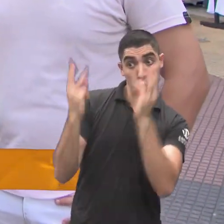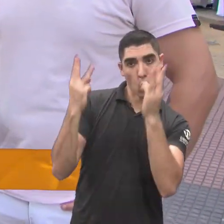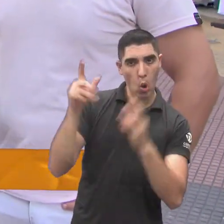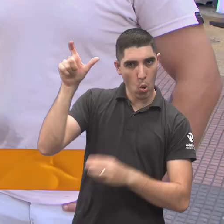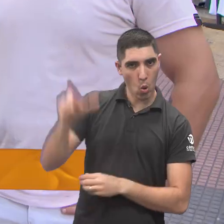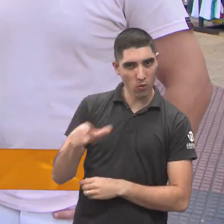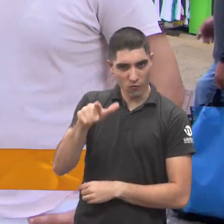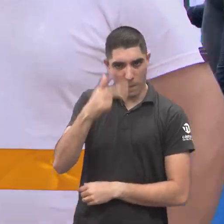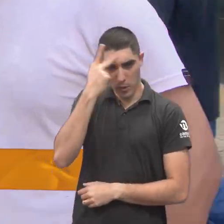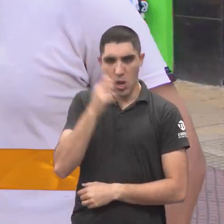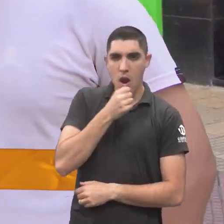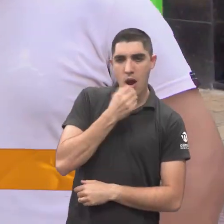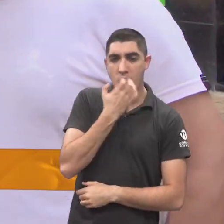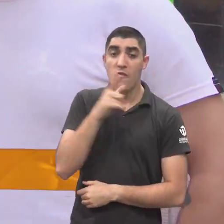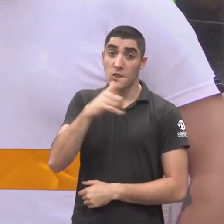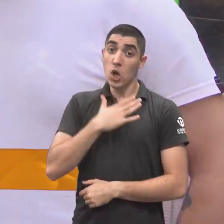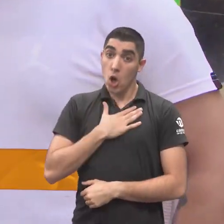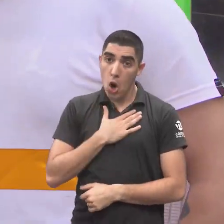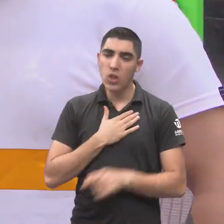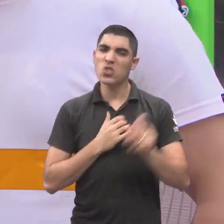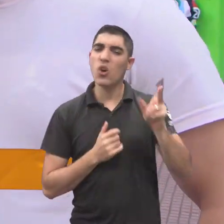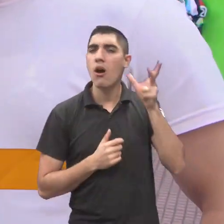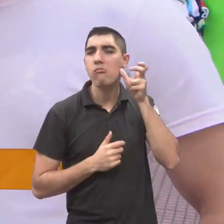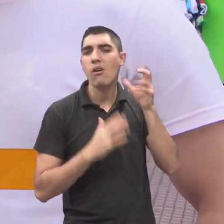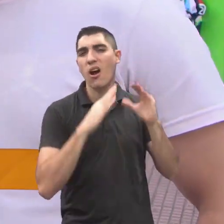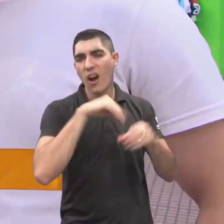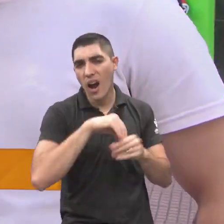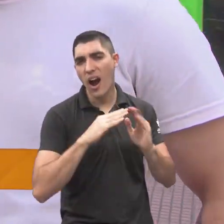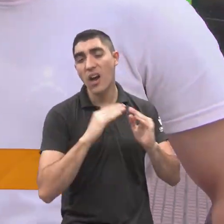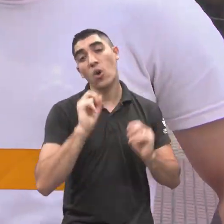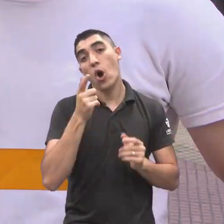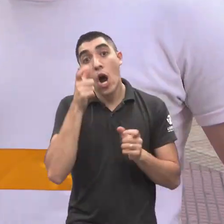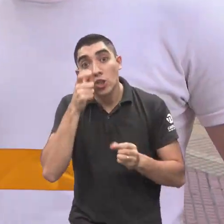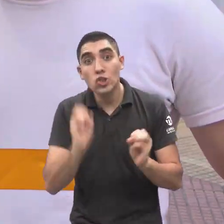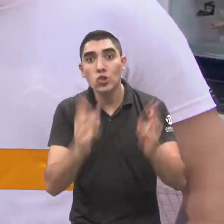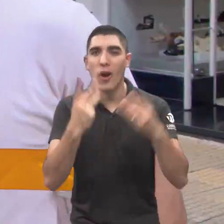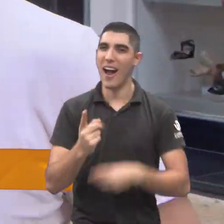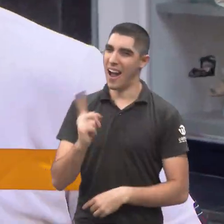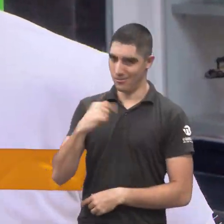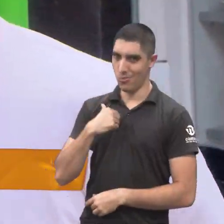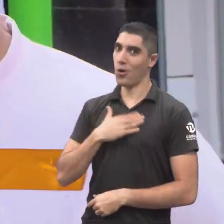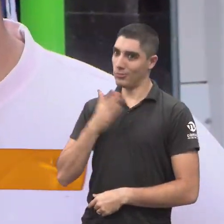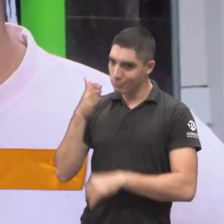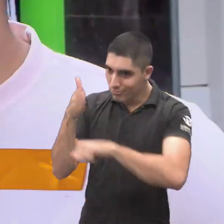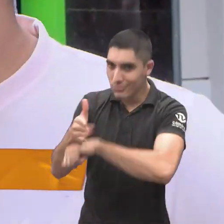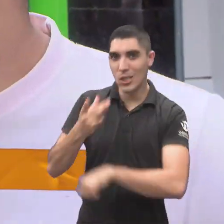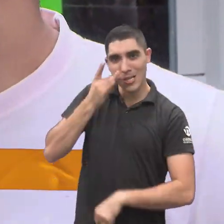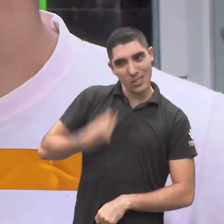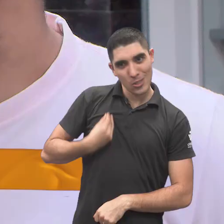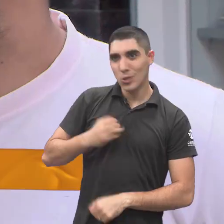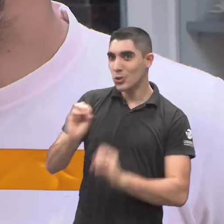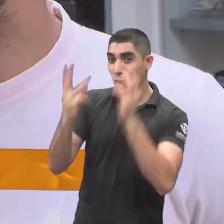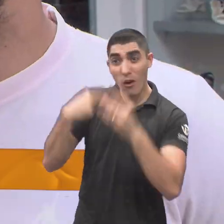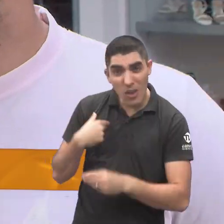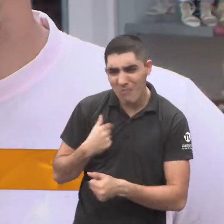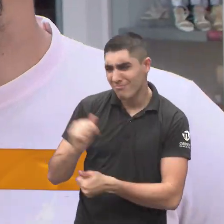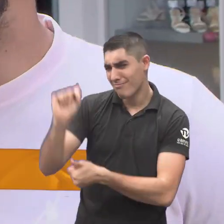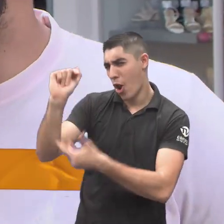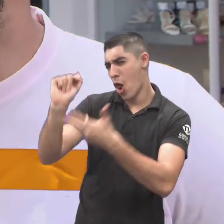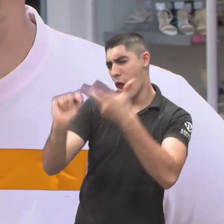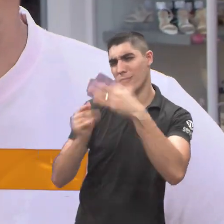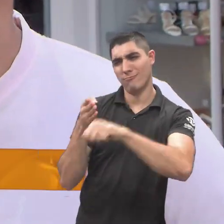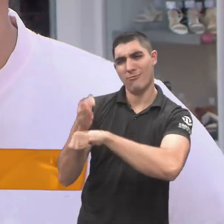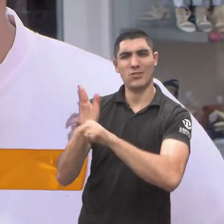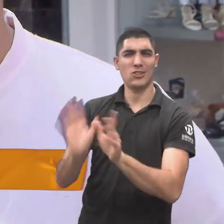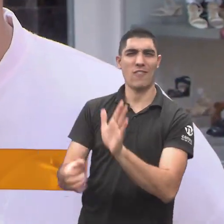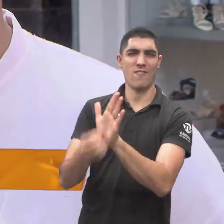também, por exemplo, quando tem um show de algum artista? Você prefere ir no show ou ouvir em casa mesmo, já tá tudo bem? Vixe, a gente vai no show. E a gente vai muito